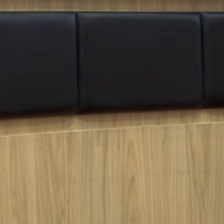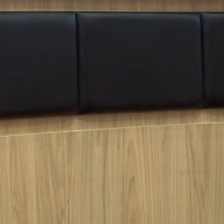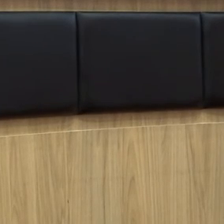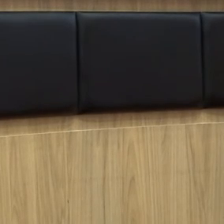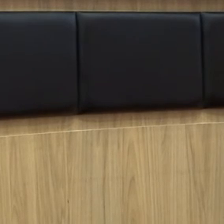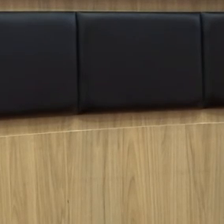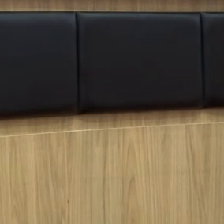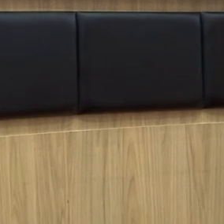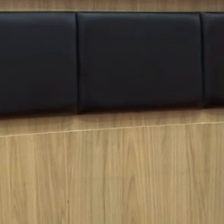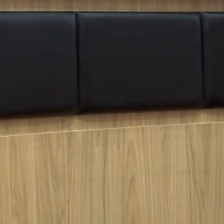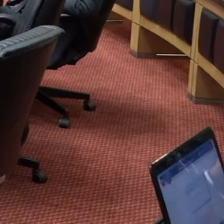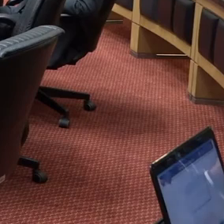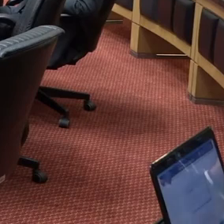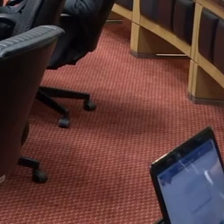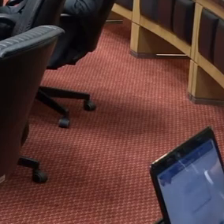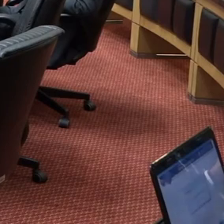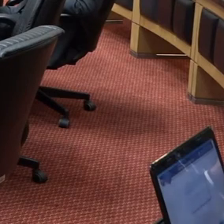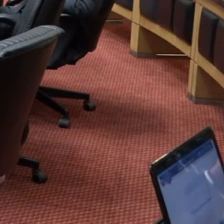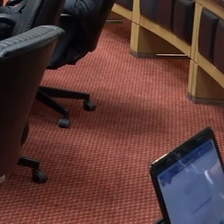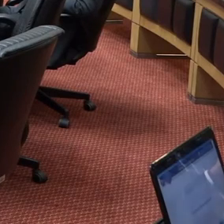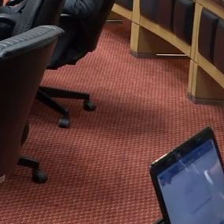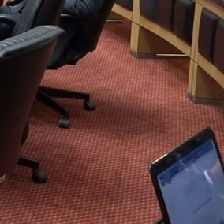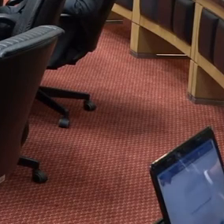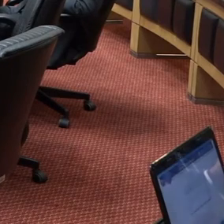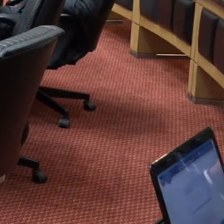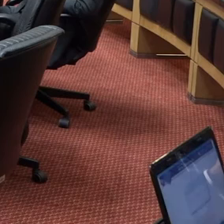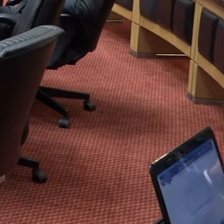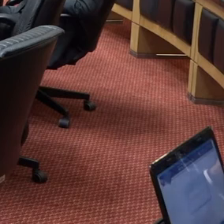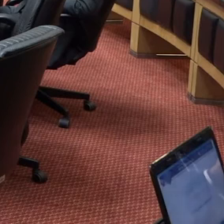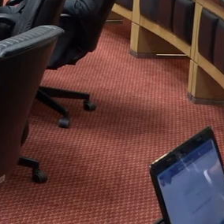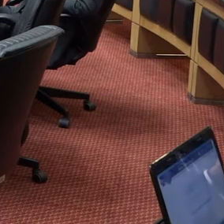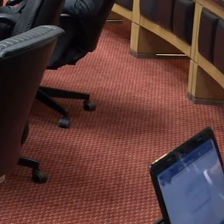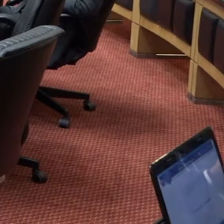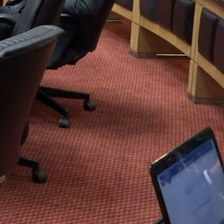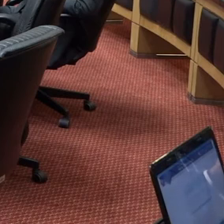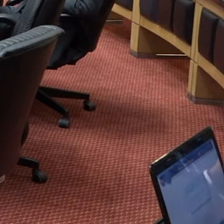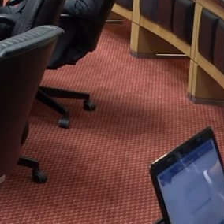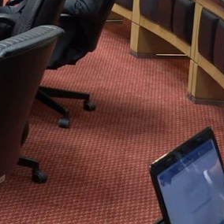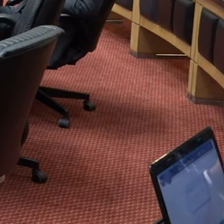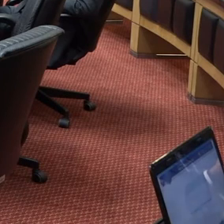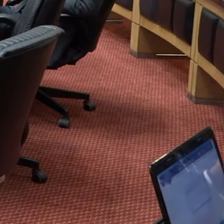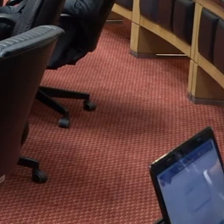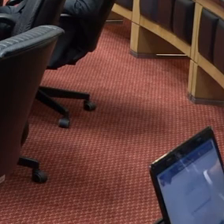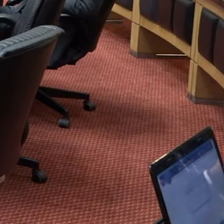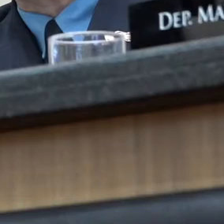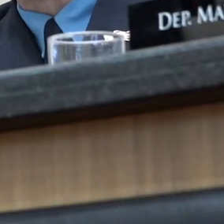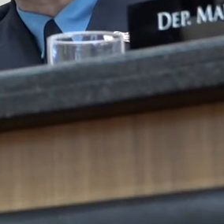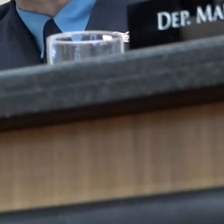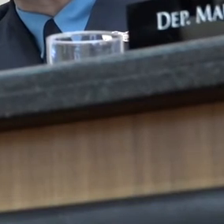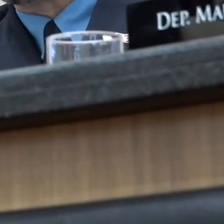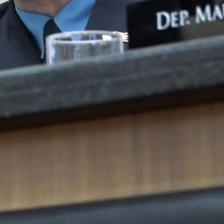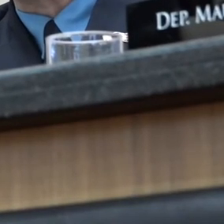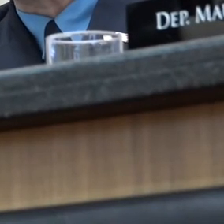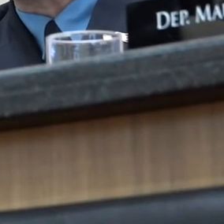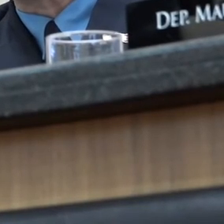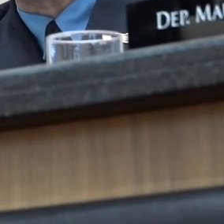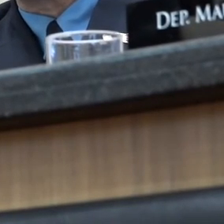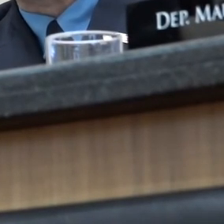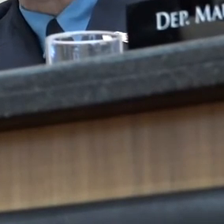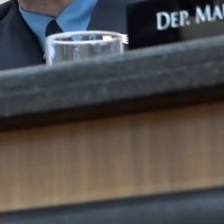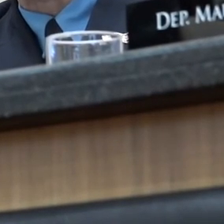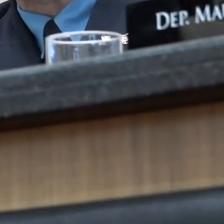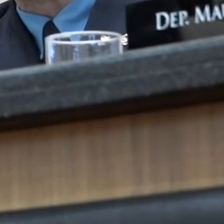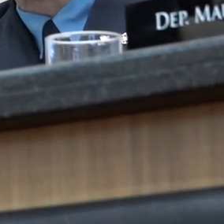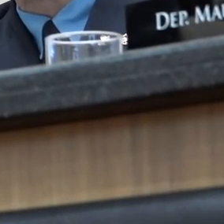o fechamento da unidade foi feito pelo Governo do Estado em fevereiro de 2021 e contribuiu para a superlotar